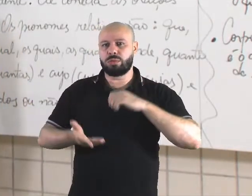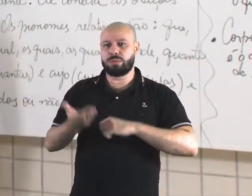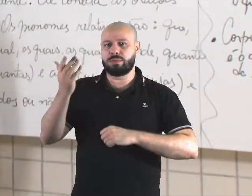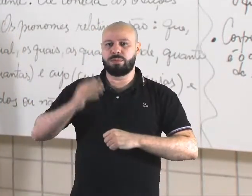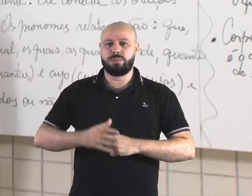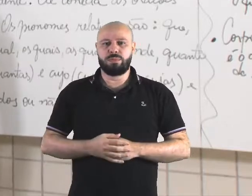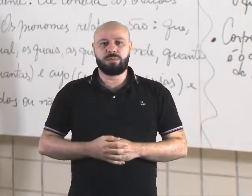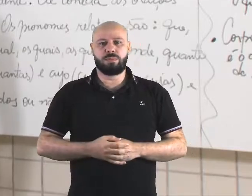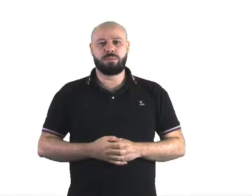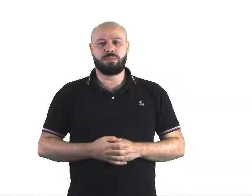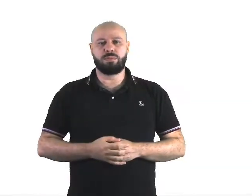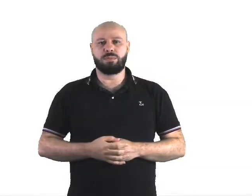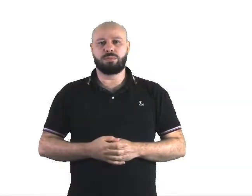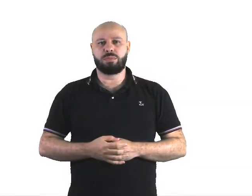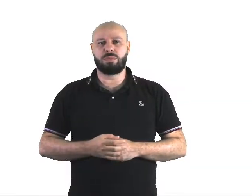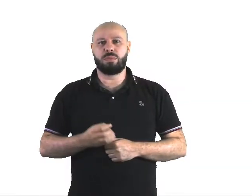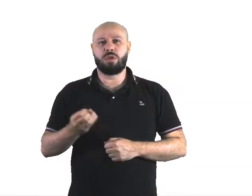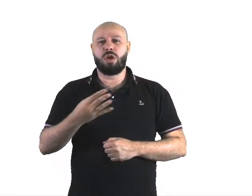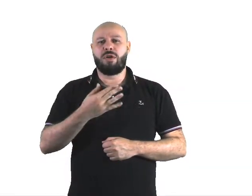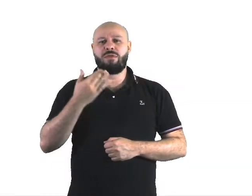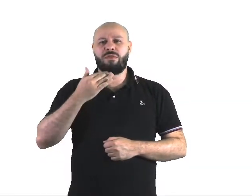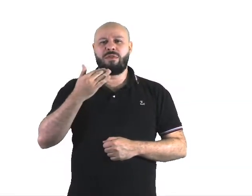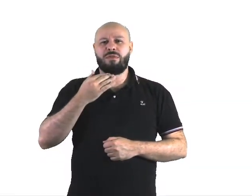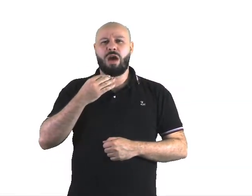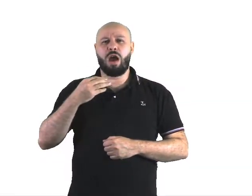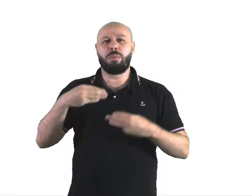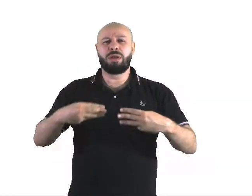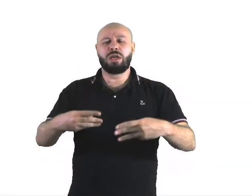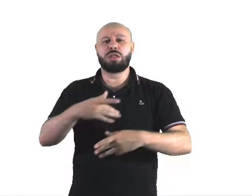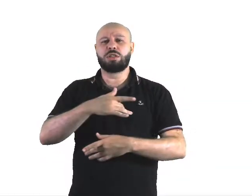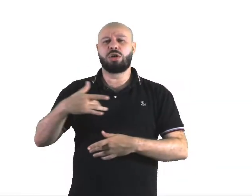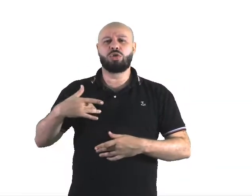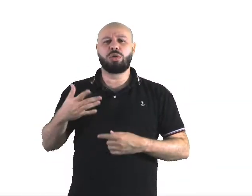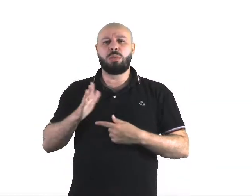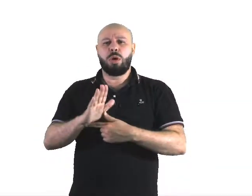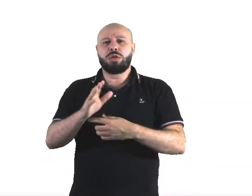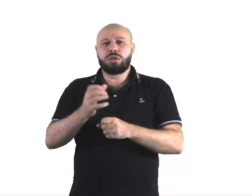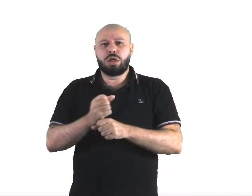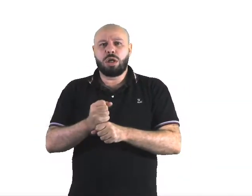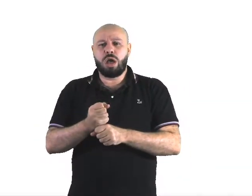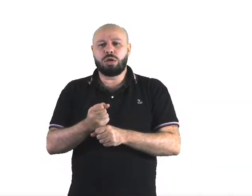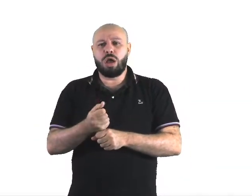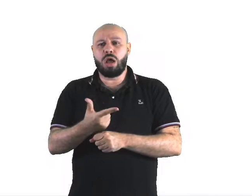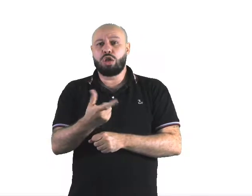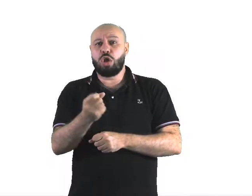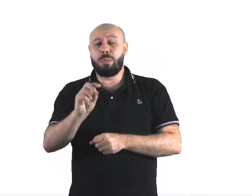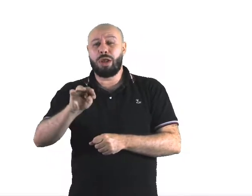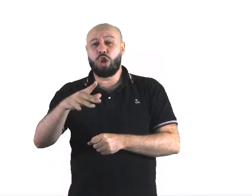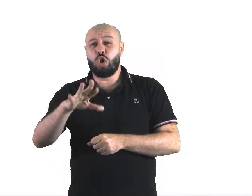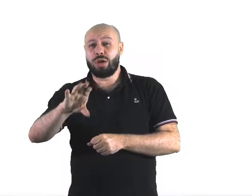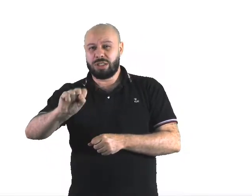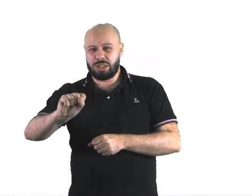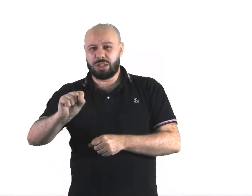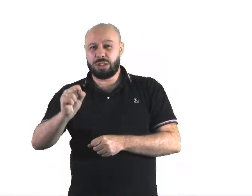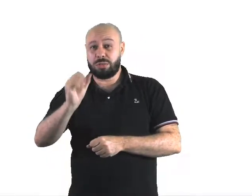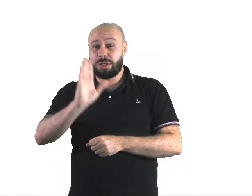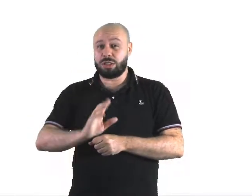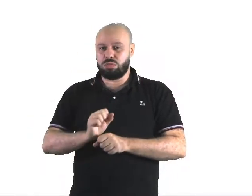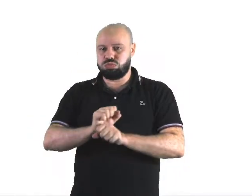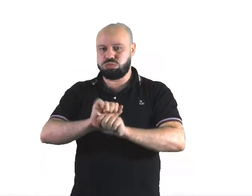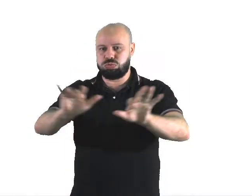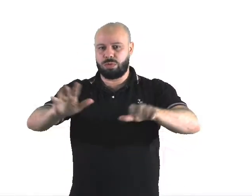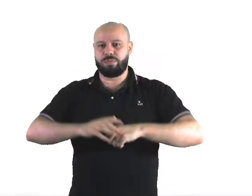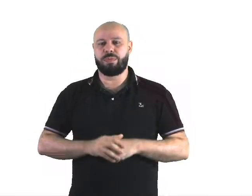favor. Nova falha do Ministério da Saúde expõe dados de 200 milhões de brasileiros.